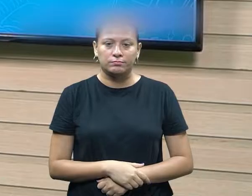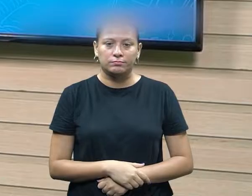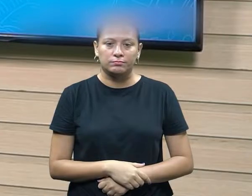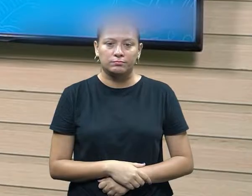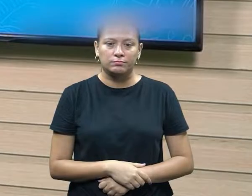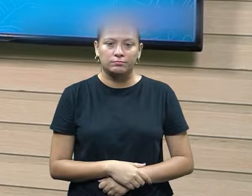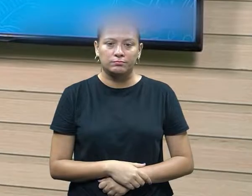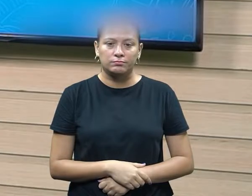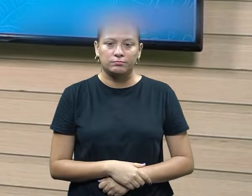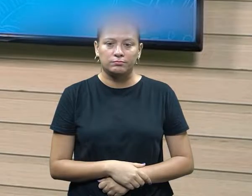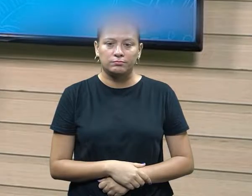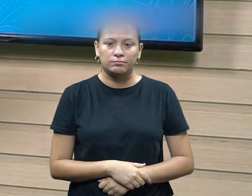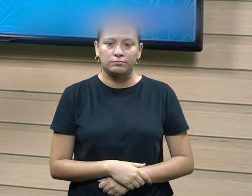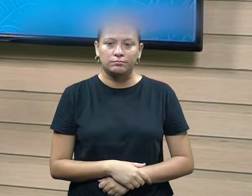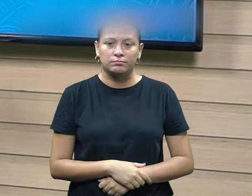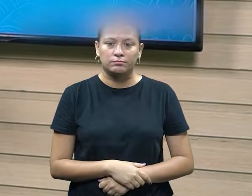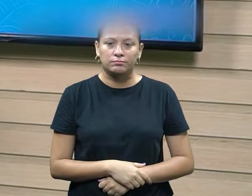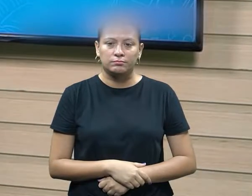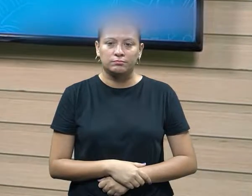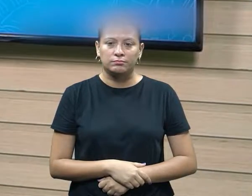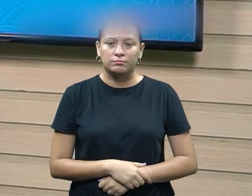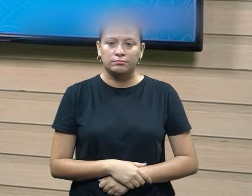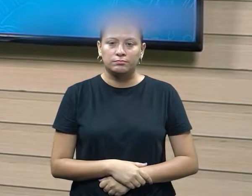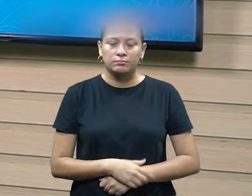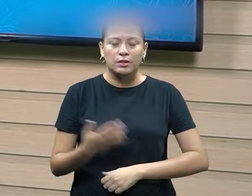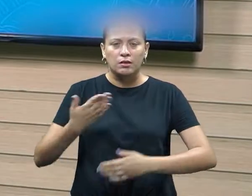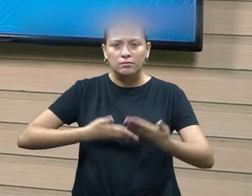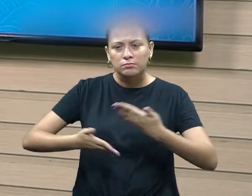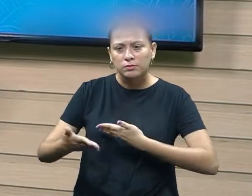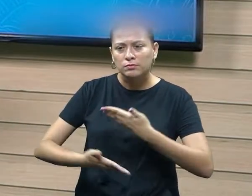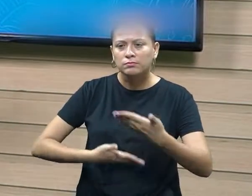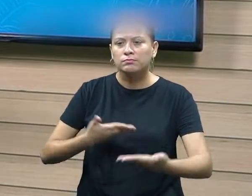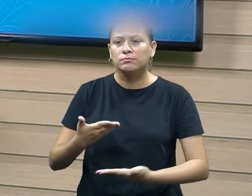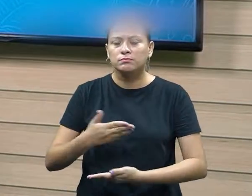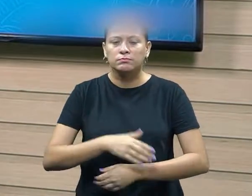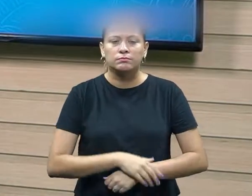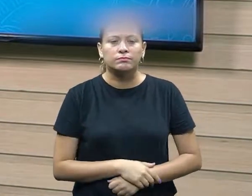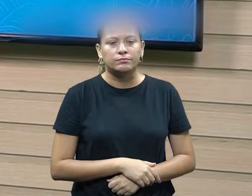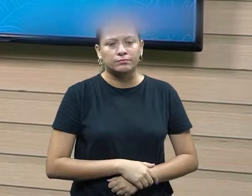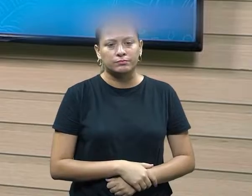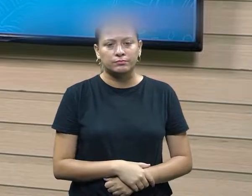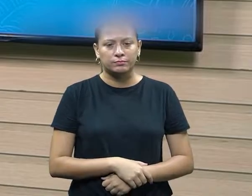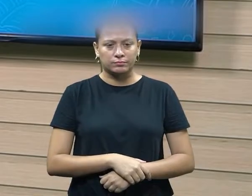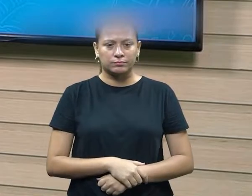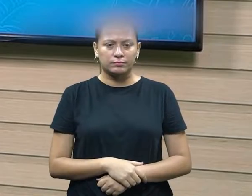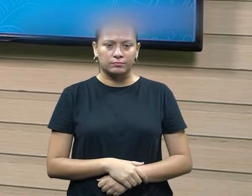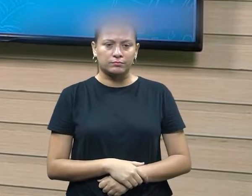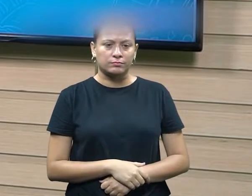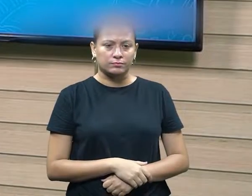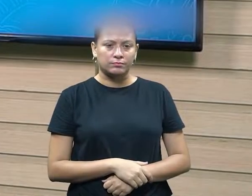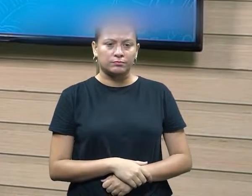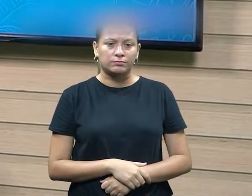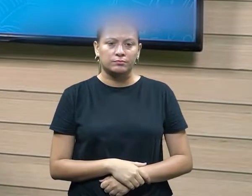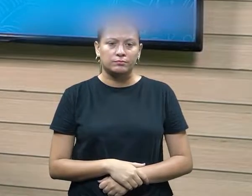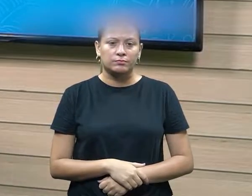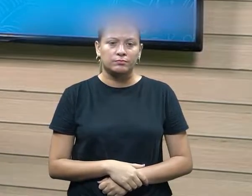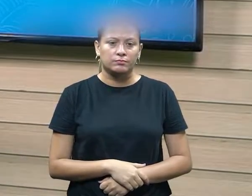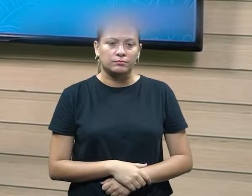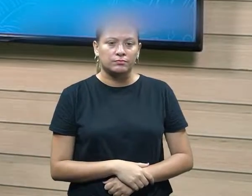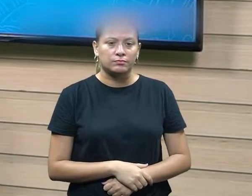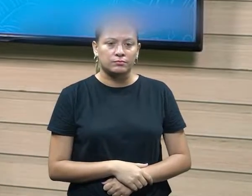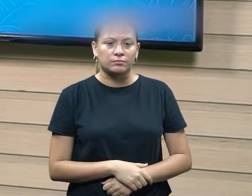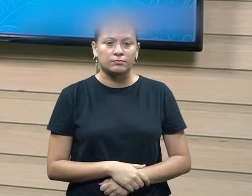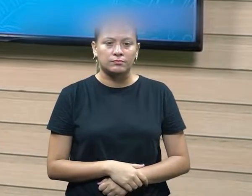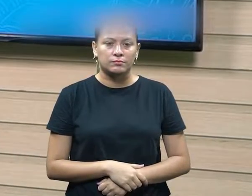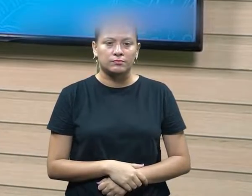ele. Em relação às redes de relacionamentos também, acaba dando um poder, que você que tem uma rede de relacionamento bastante